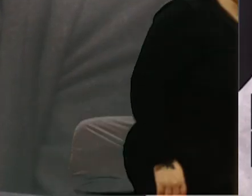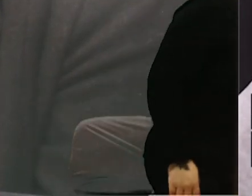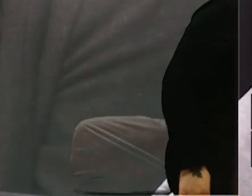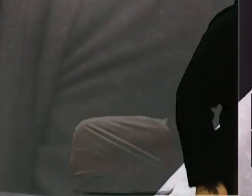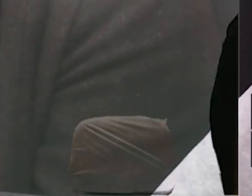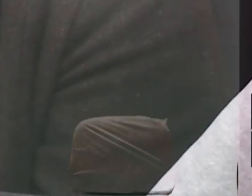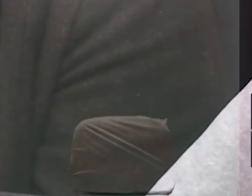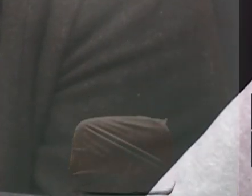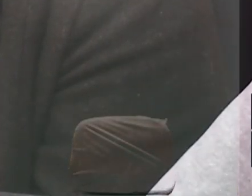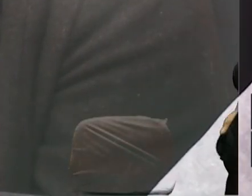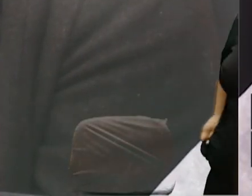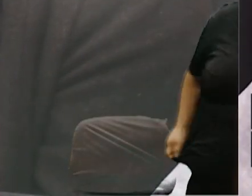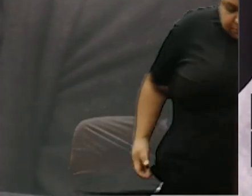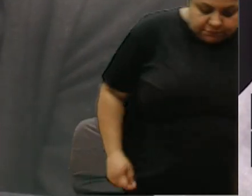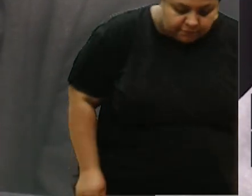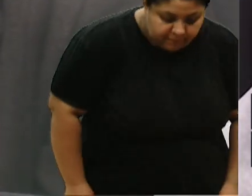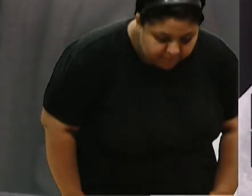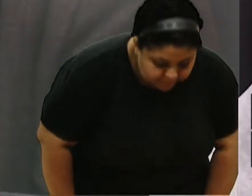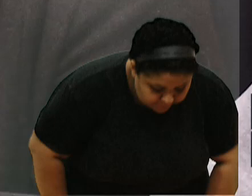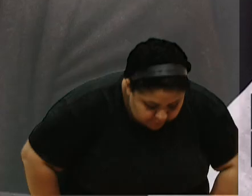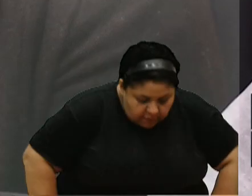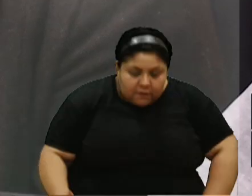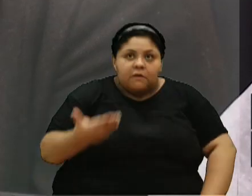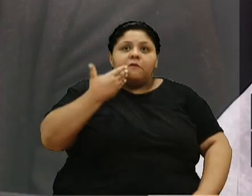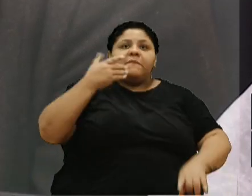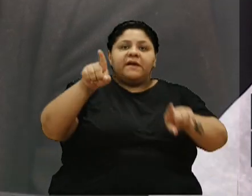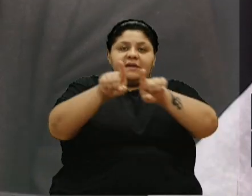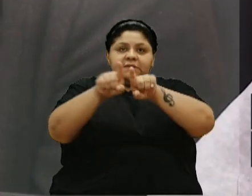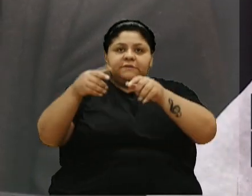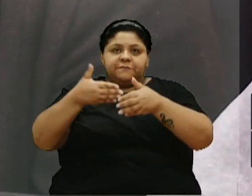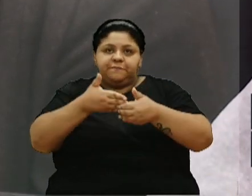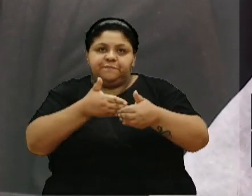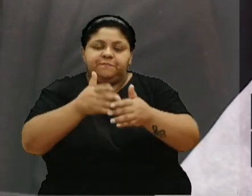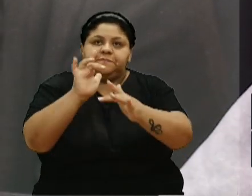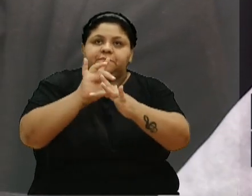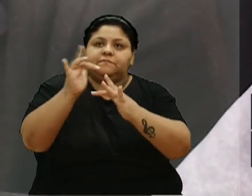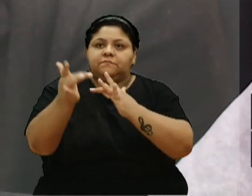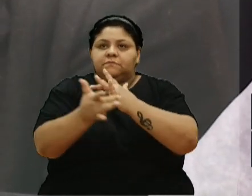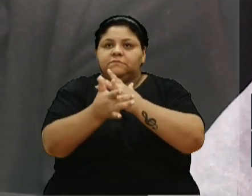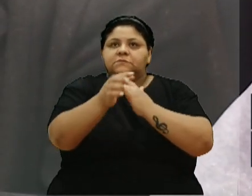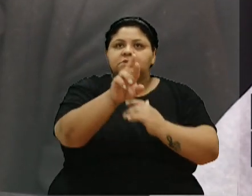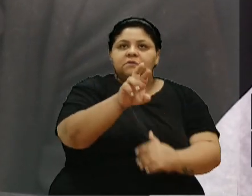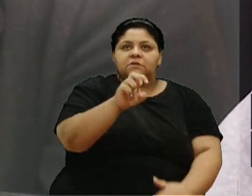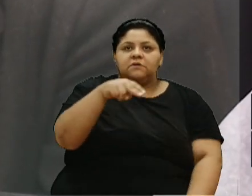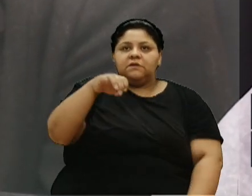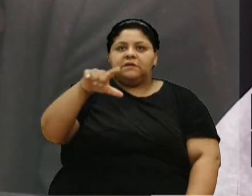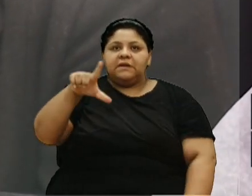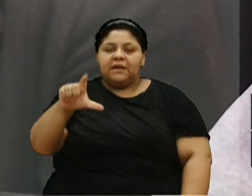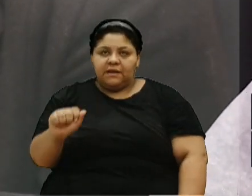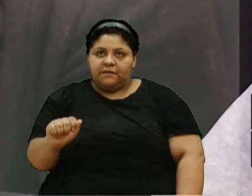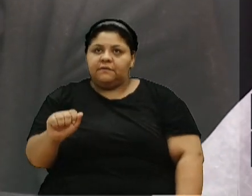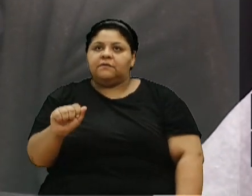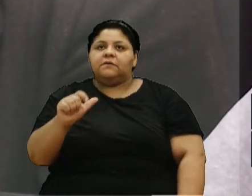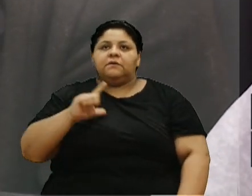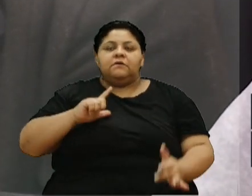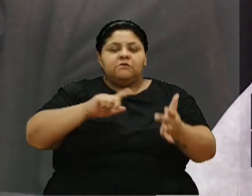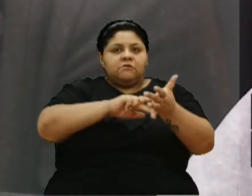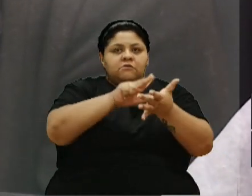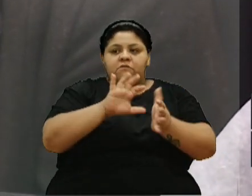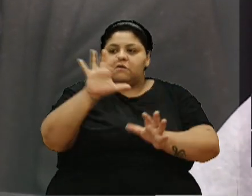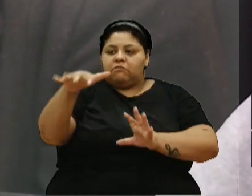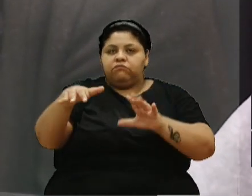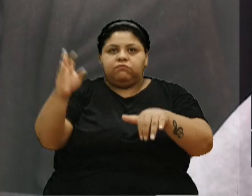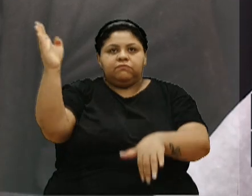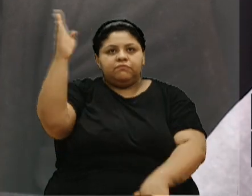para seguir a Renila nas redes sociais, né? É só colocar a Renila lá, tem muitas coisas que aí, de vários locais do